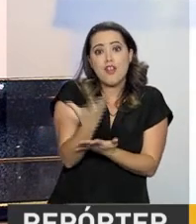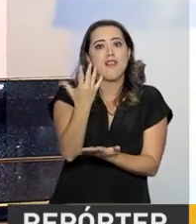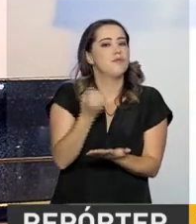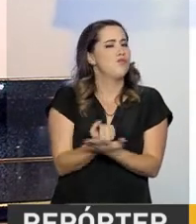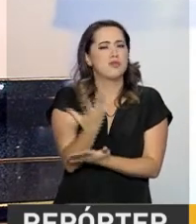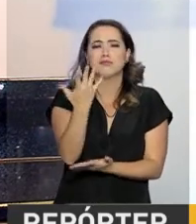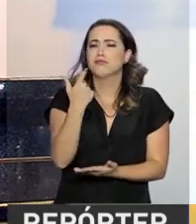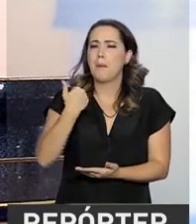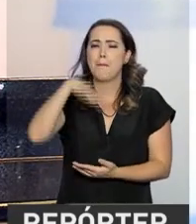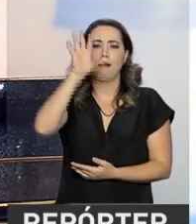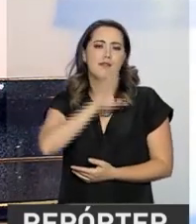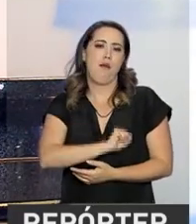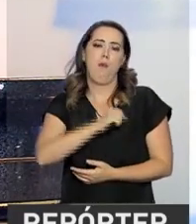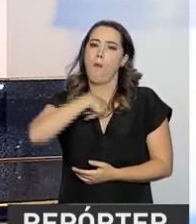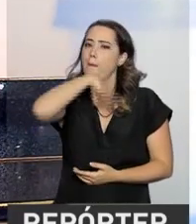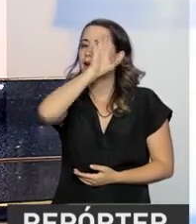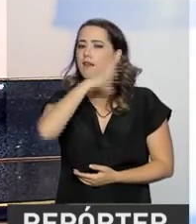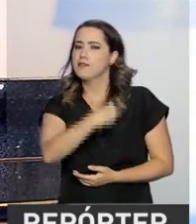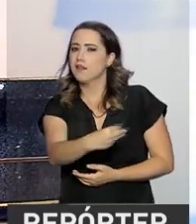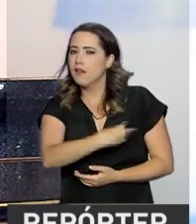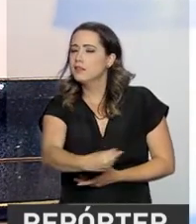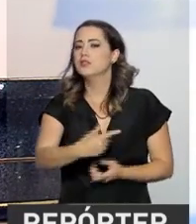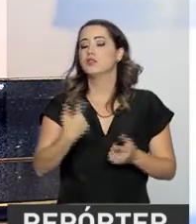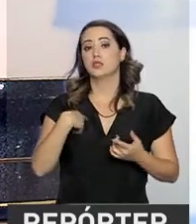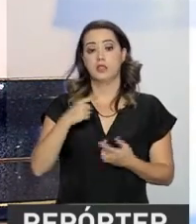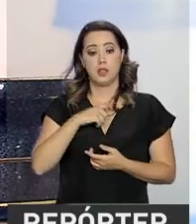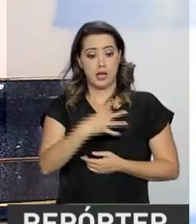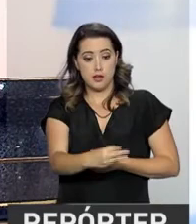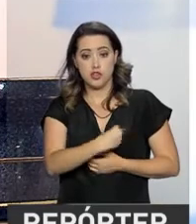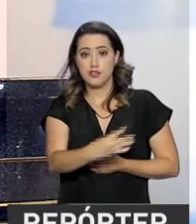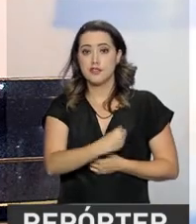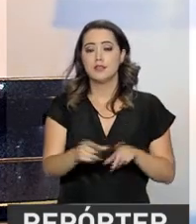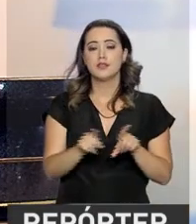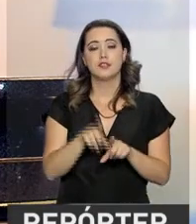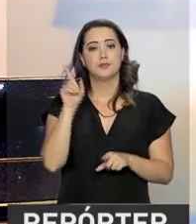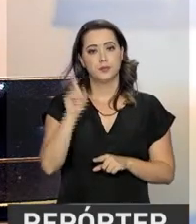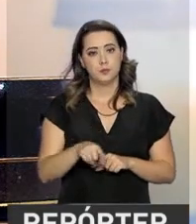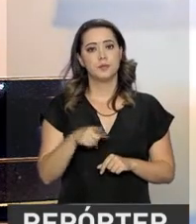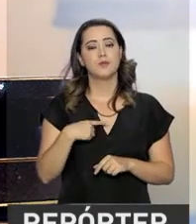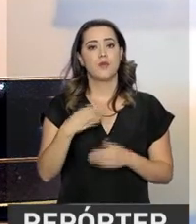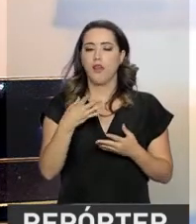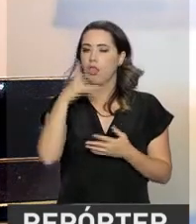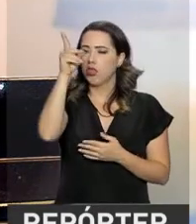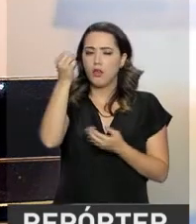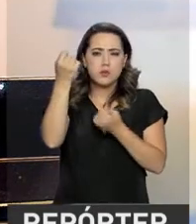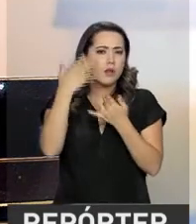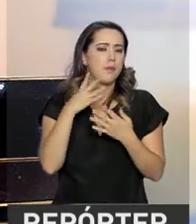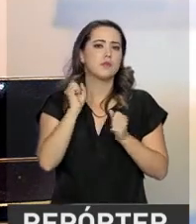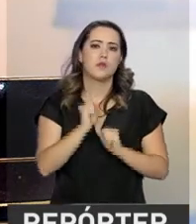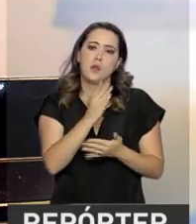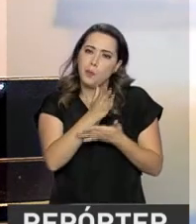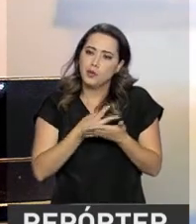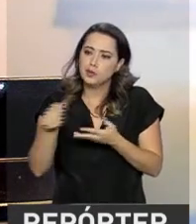multiplica o amor e multiplica a gratidão. Porque ter tanto leite é divino e poder